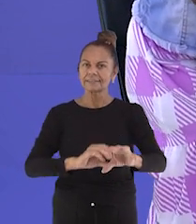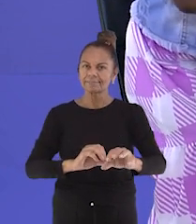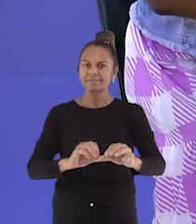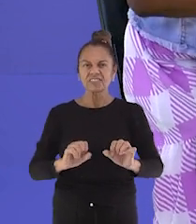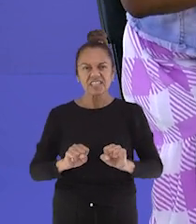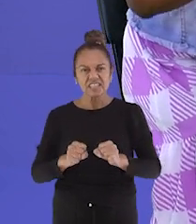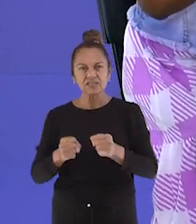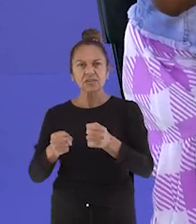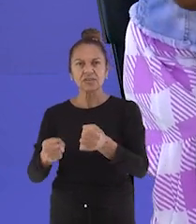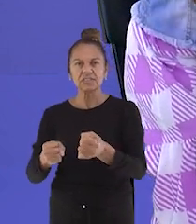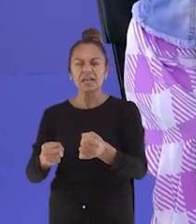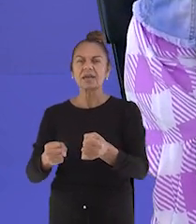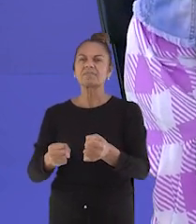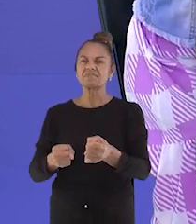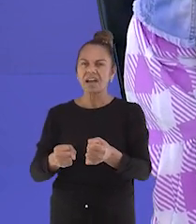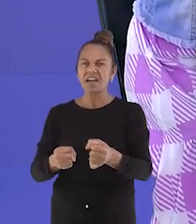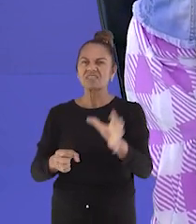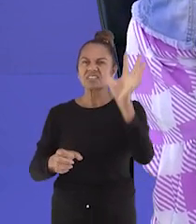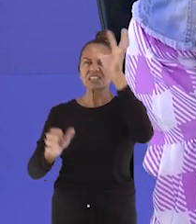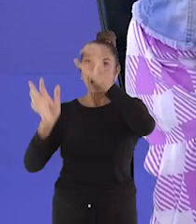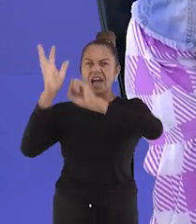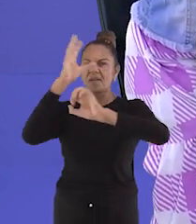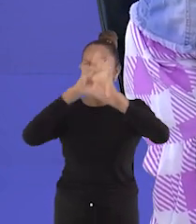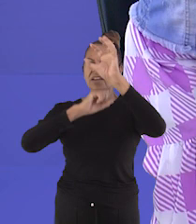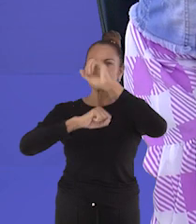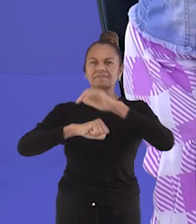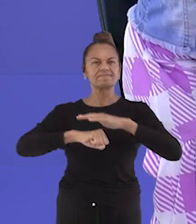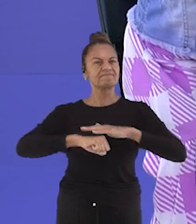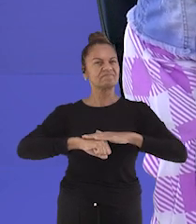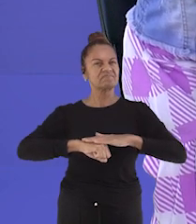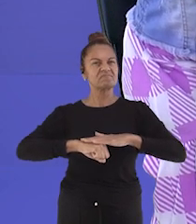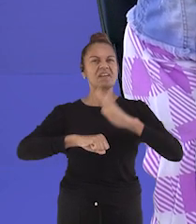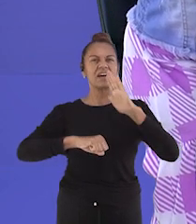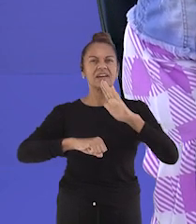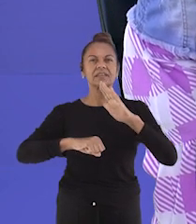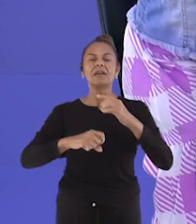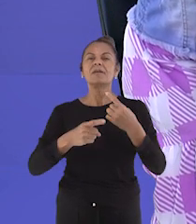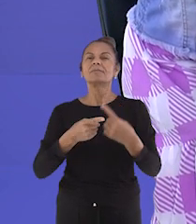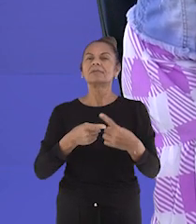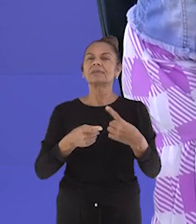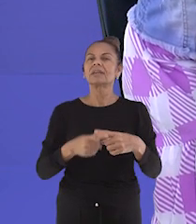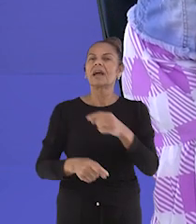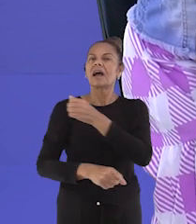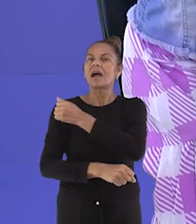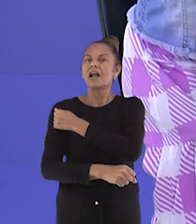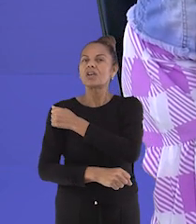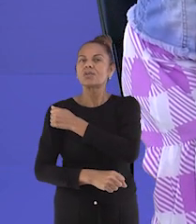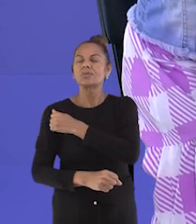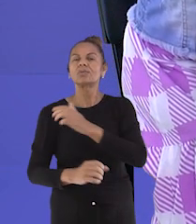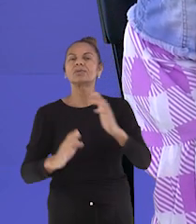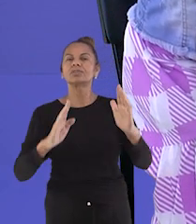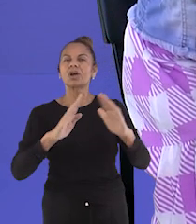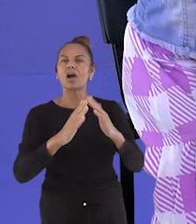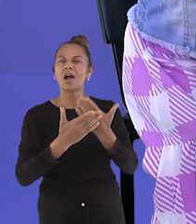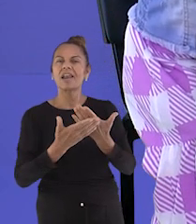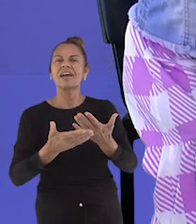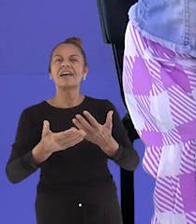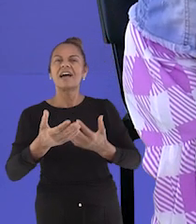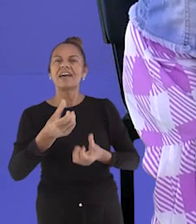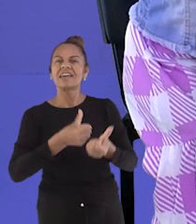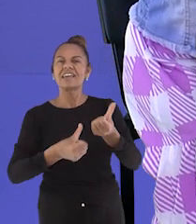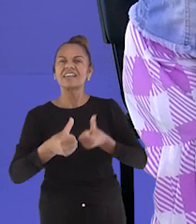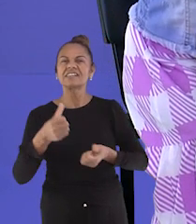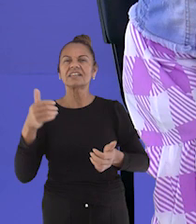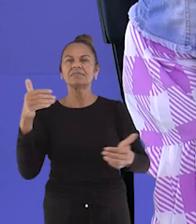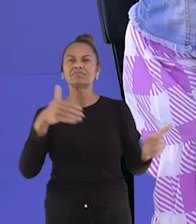ensina, você dá de si, mas você tem muito retorno. Porque os alunos que vão